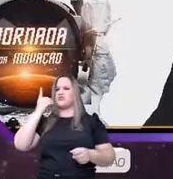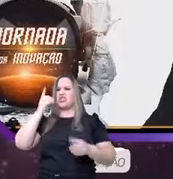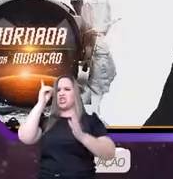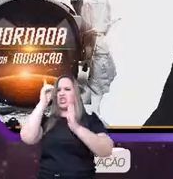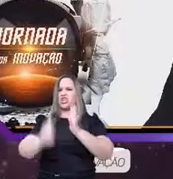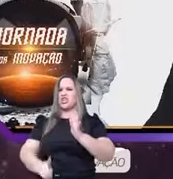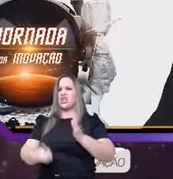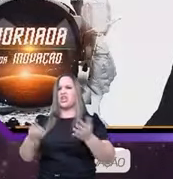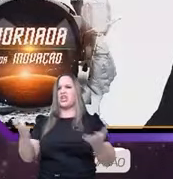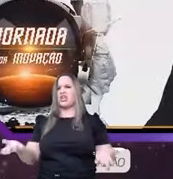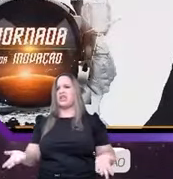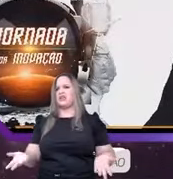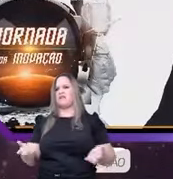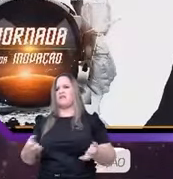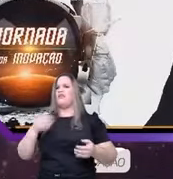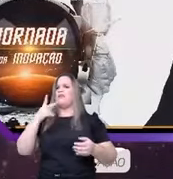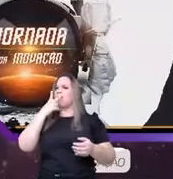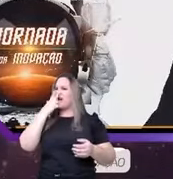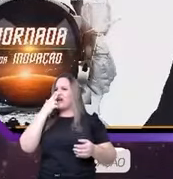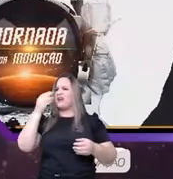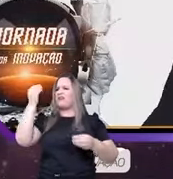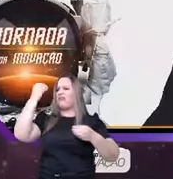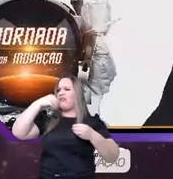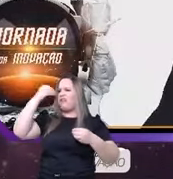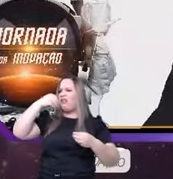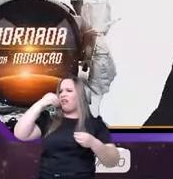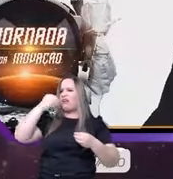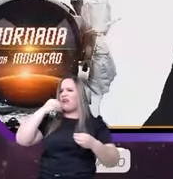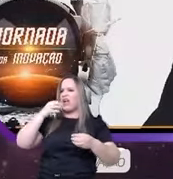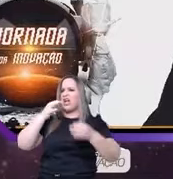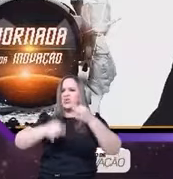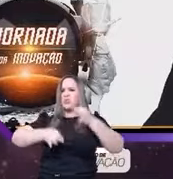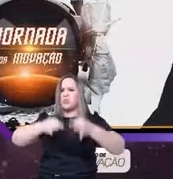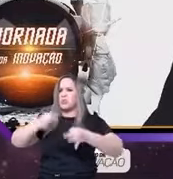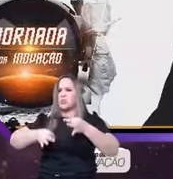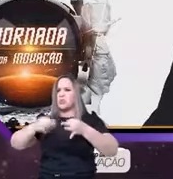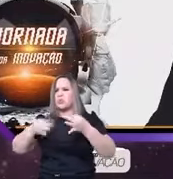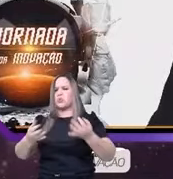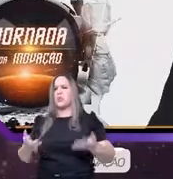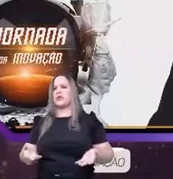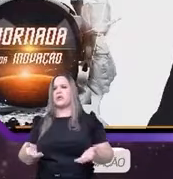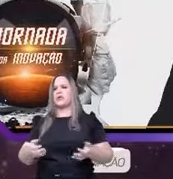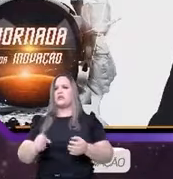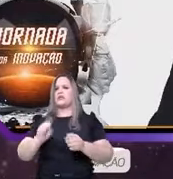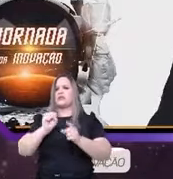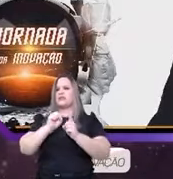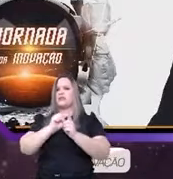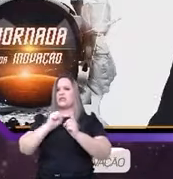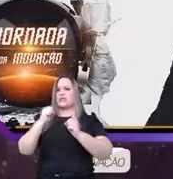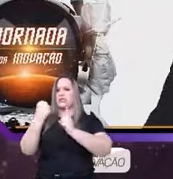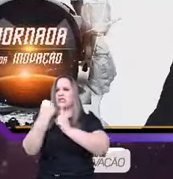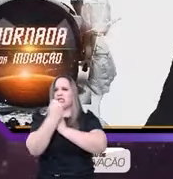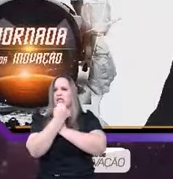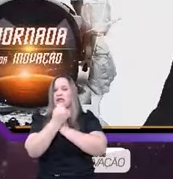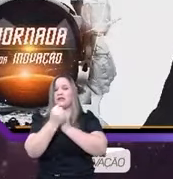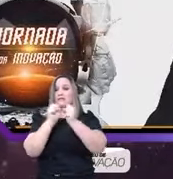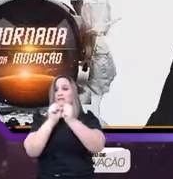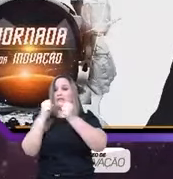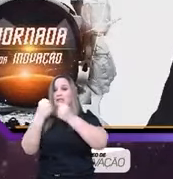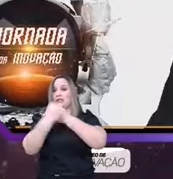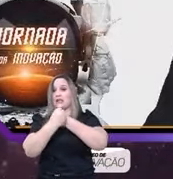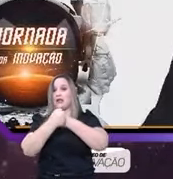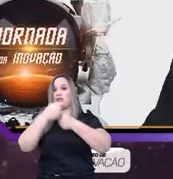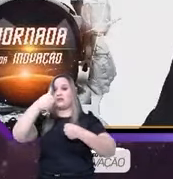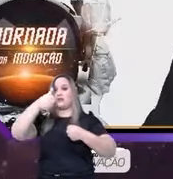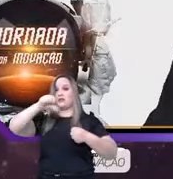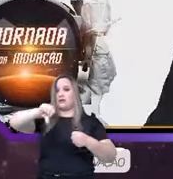recursal é o fracasso do direito e dos juristas. No século XIX, a paixão era o método das ciências naturais. Empirismo